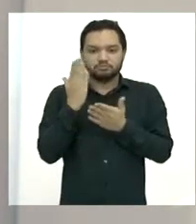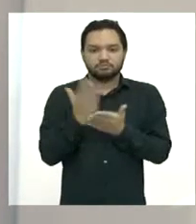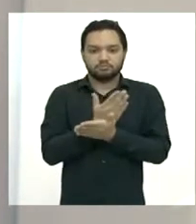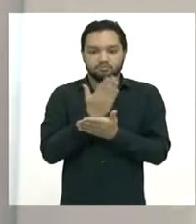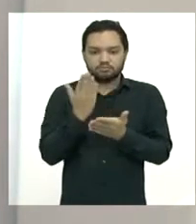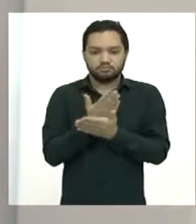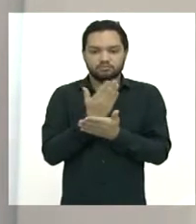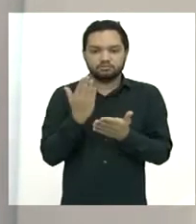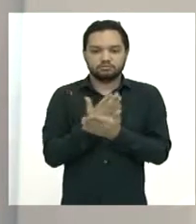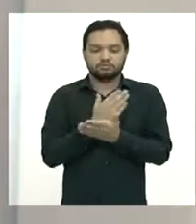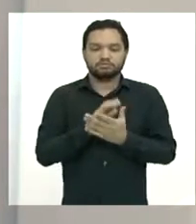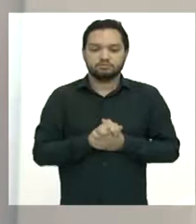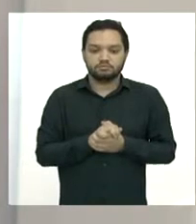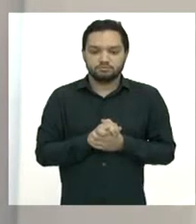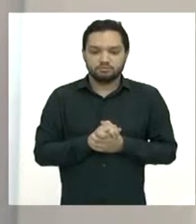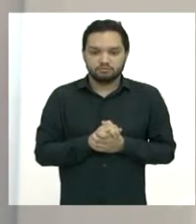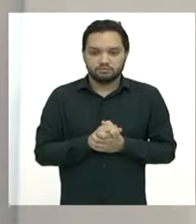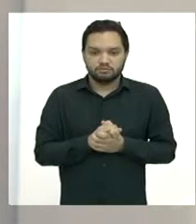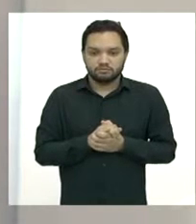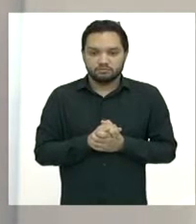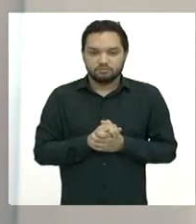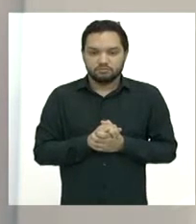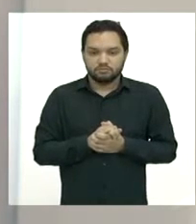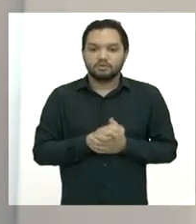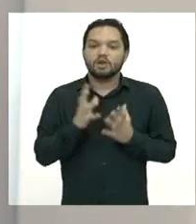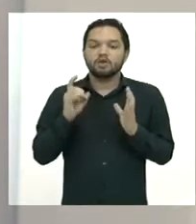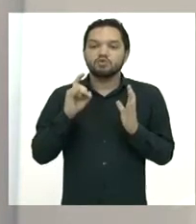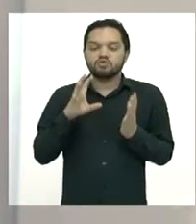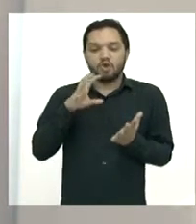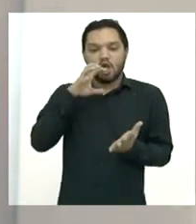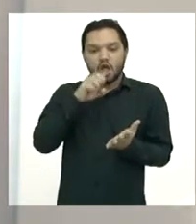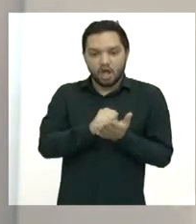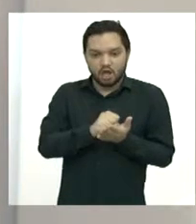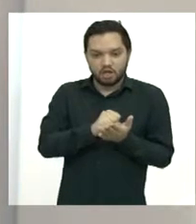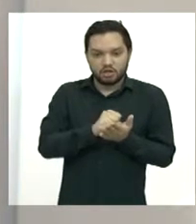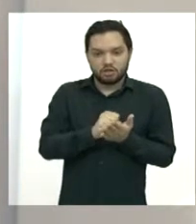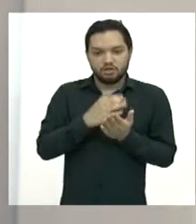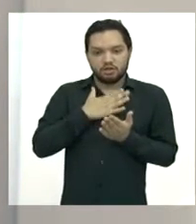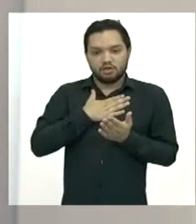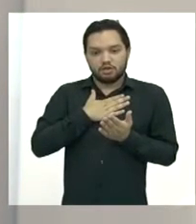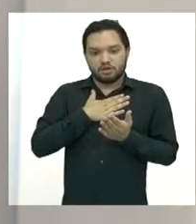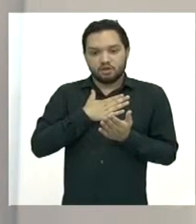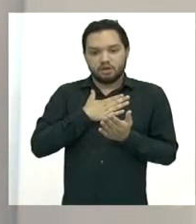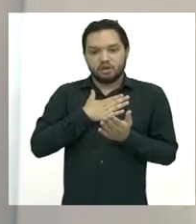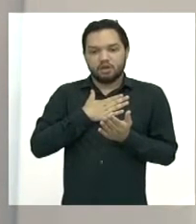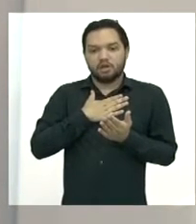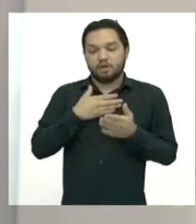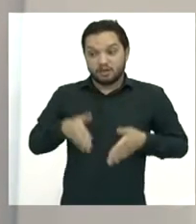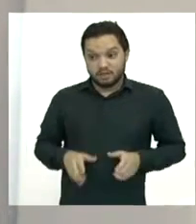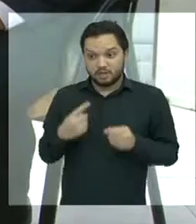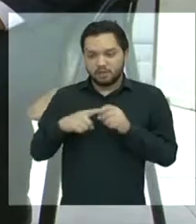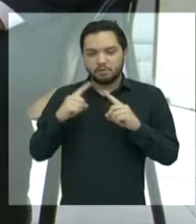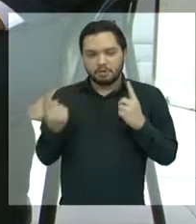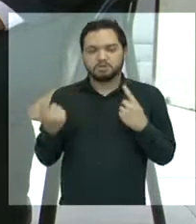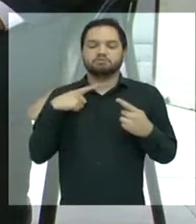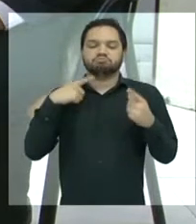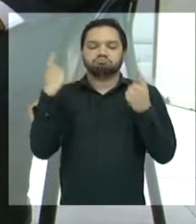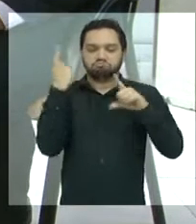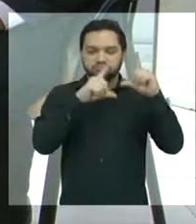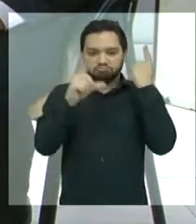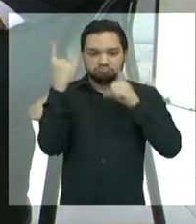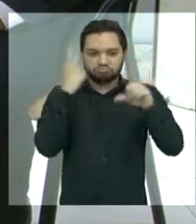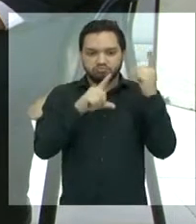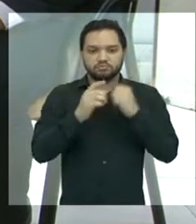nada literária, não pretende nada, mas sim registrar que um garoto do interior pode sim chegar muito longe. Exatamente, o senhor falou em fotógrafo,